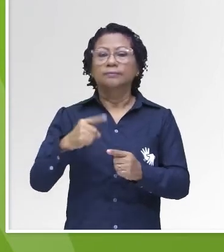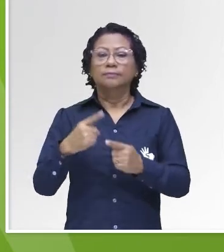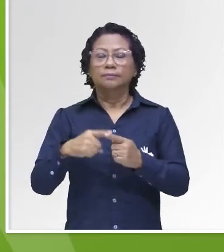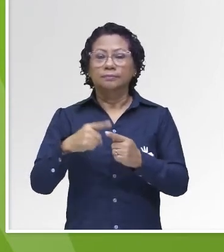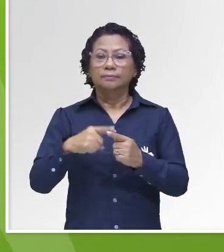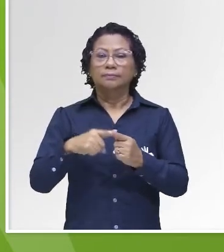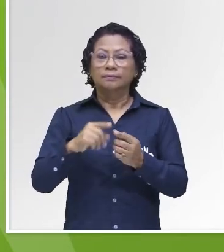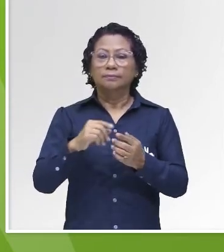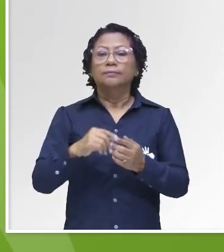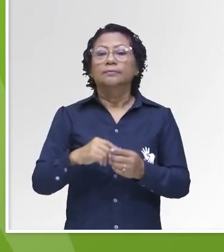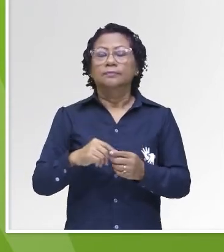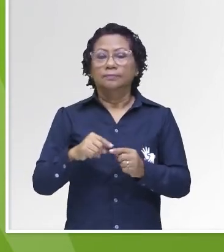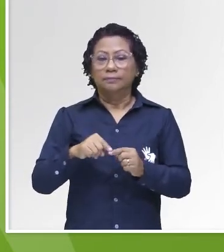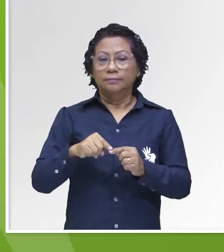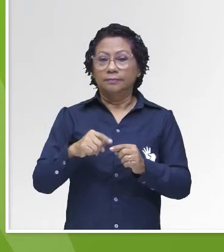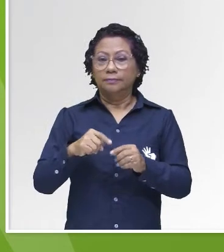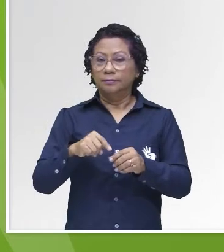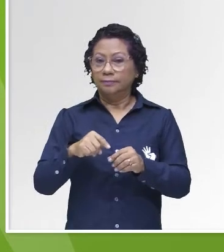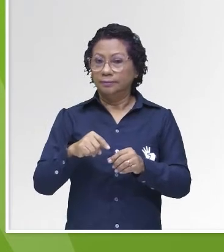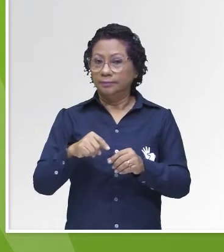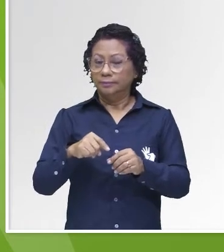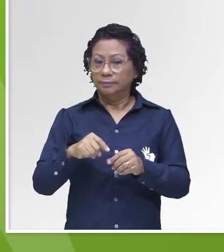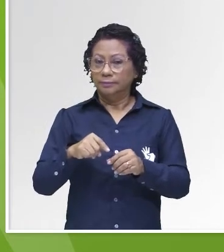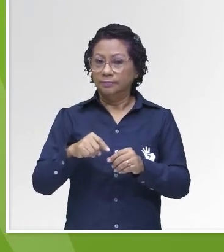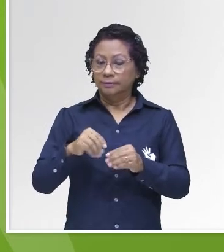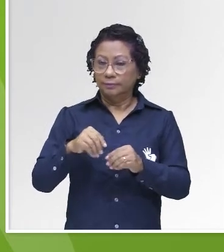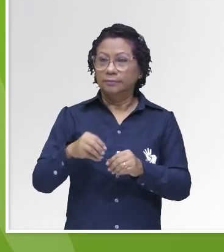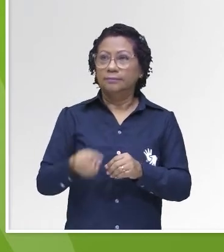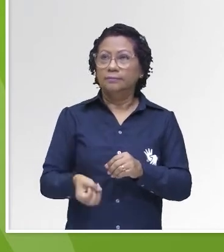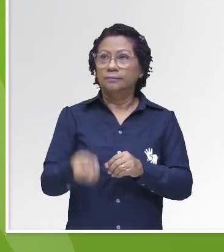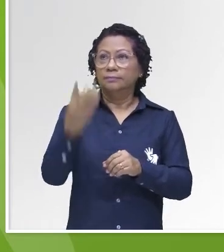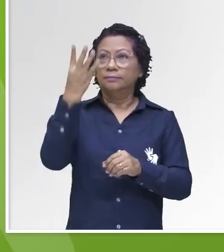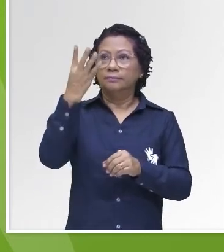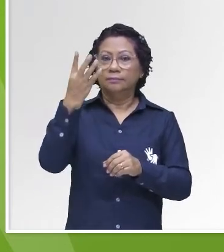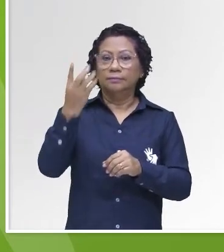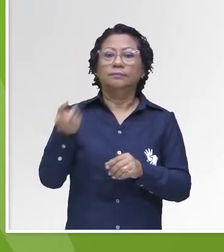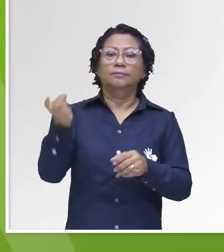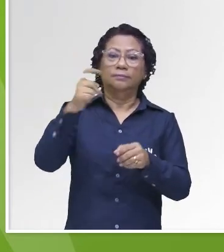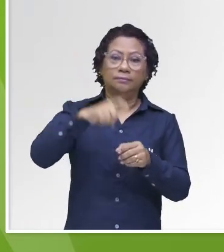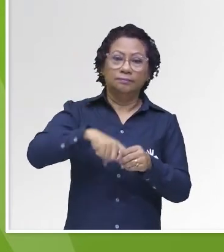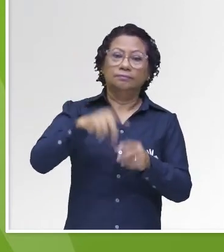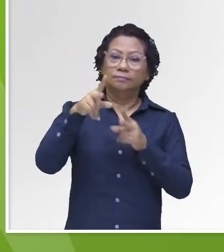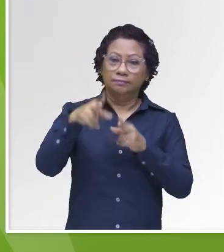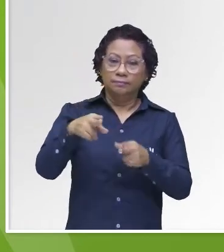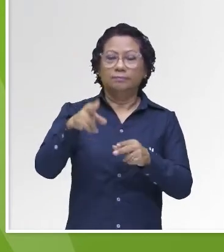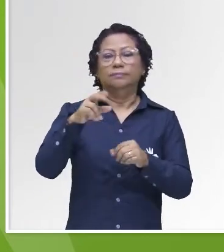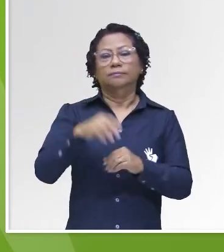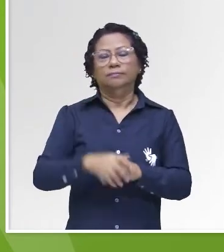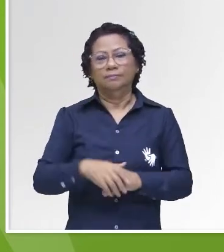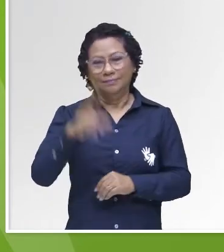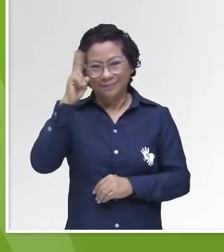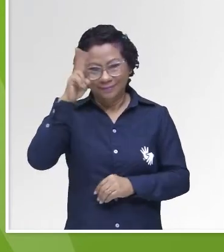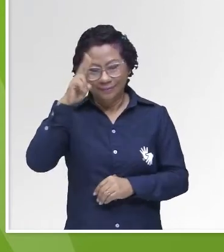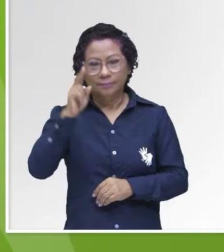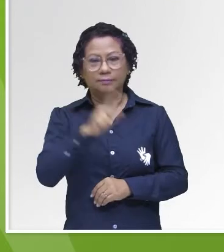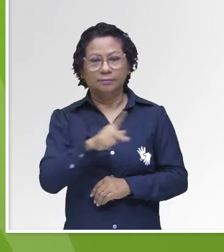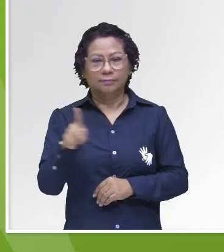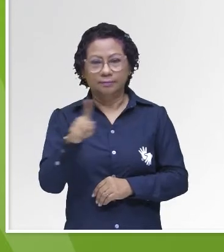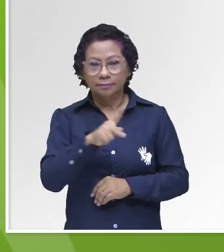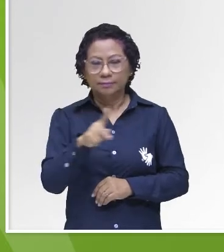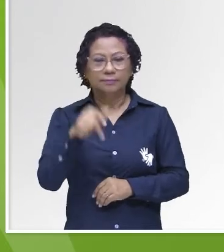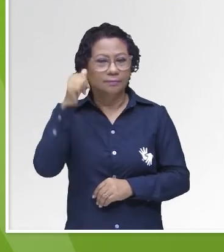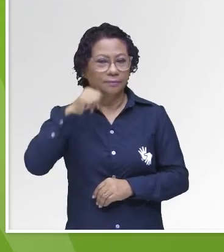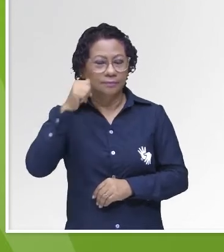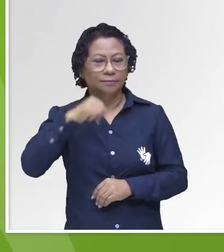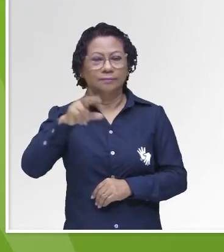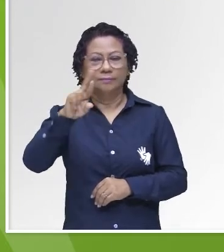altura, o tempo de subida é igual ao tempo de descida. Foi isso que você viu com a professora Risolda, não é? E é isso que